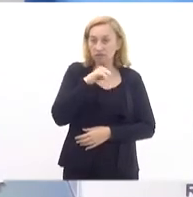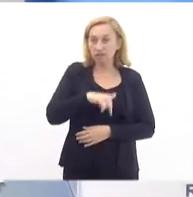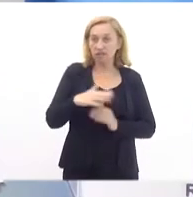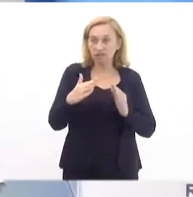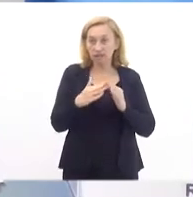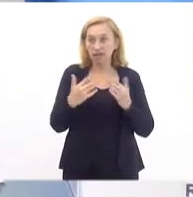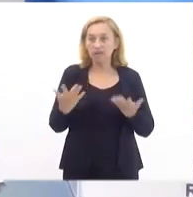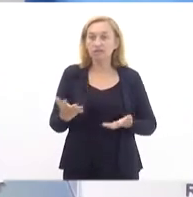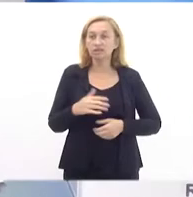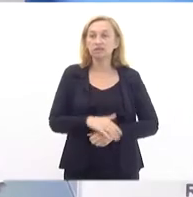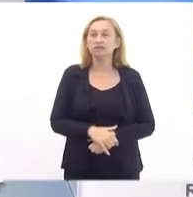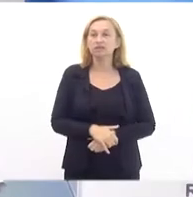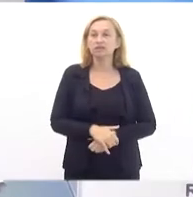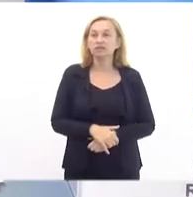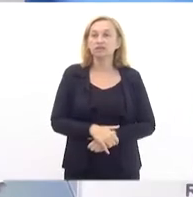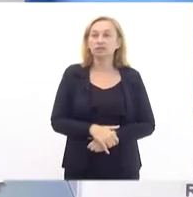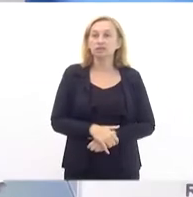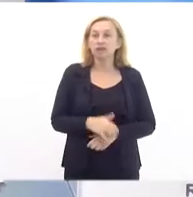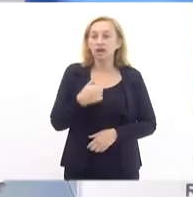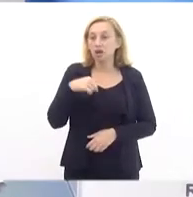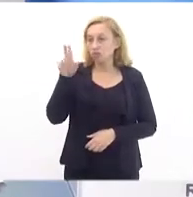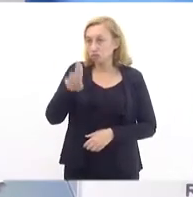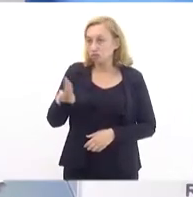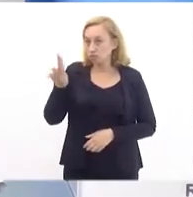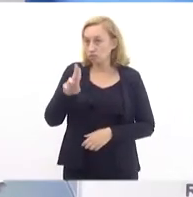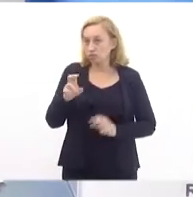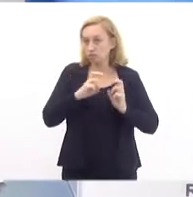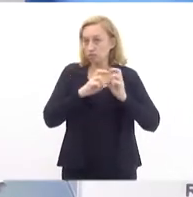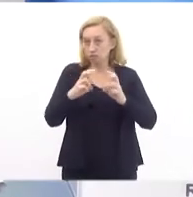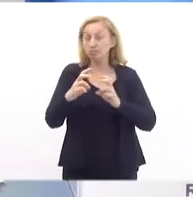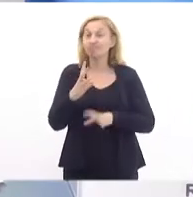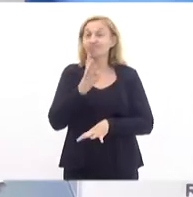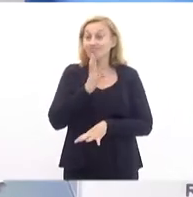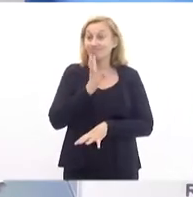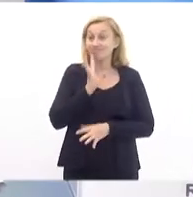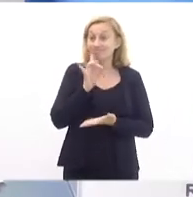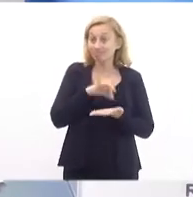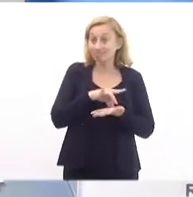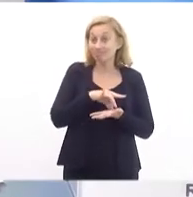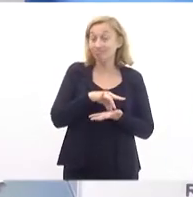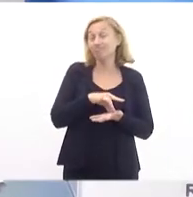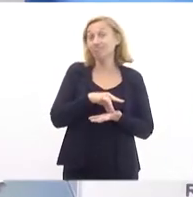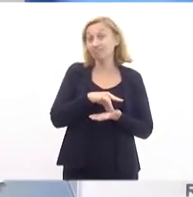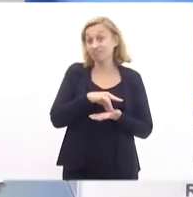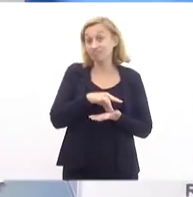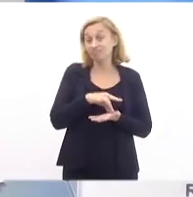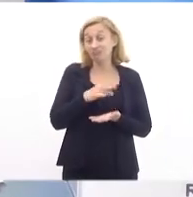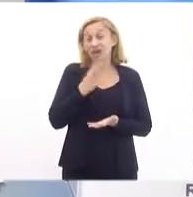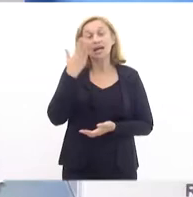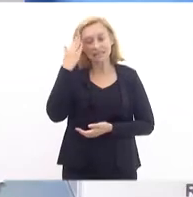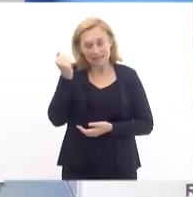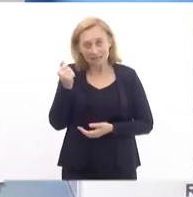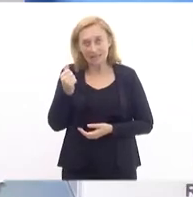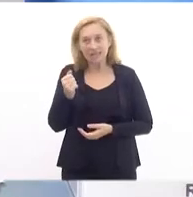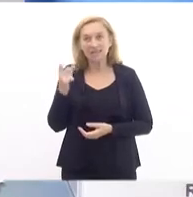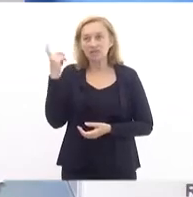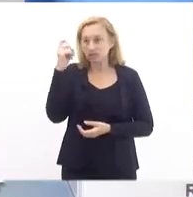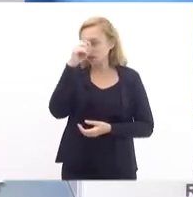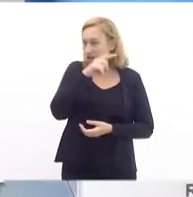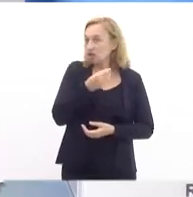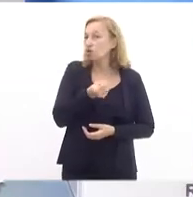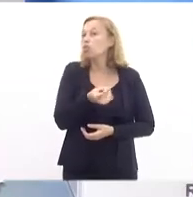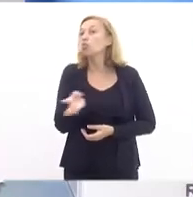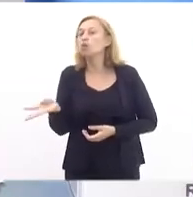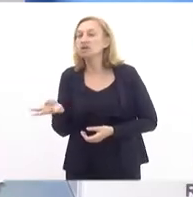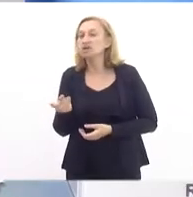Eu, por ser usuária do sistema, conhecendo a realidade do jeito que eu conheço, eu sei da dificuldade, quantas estações